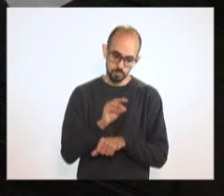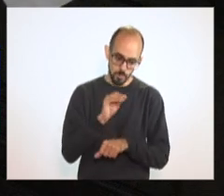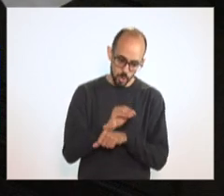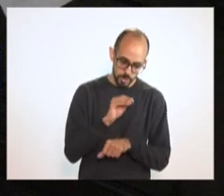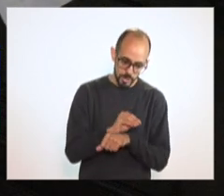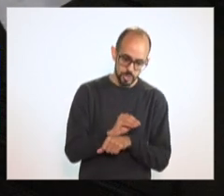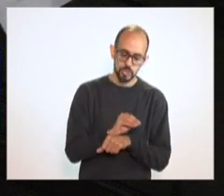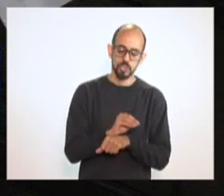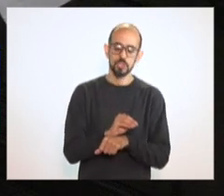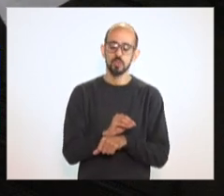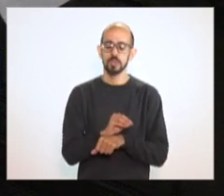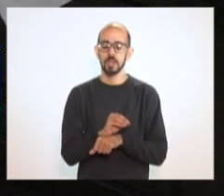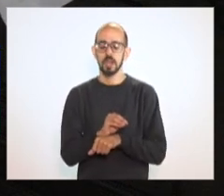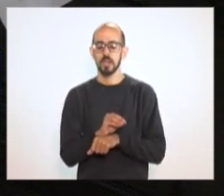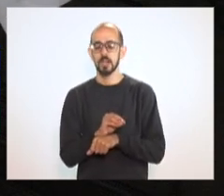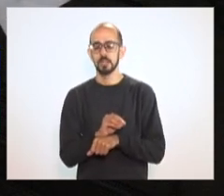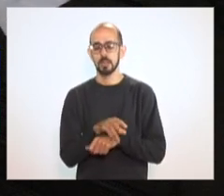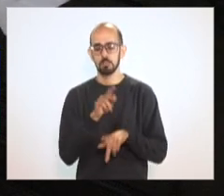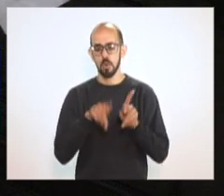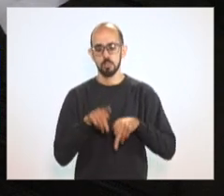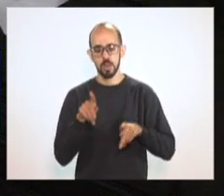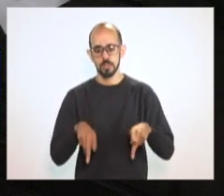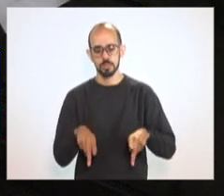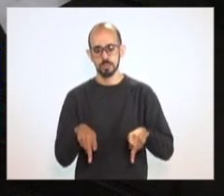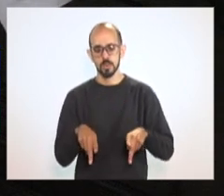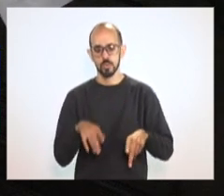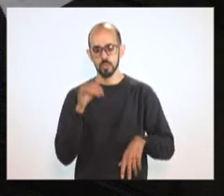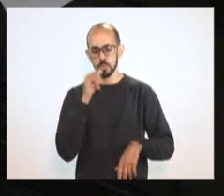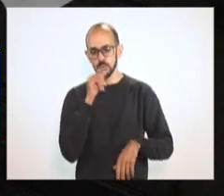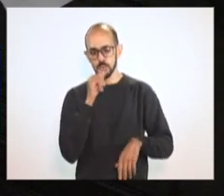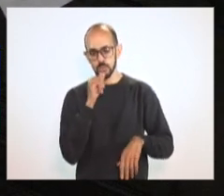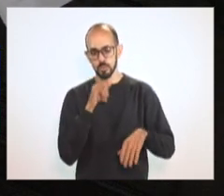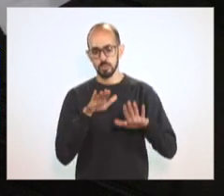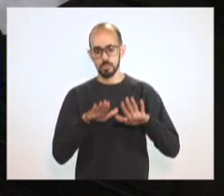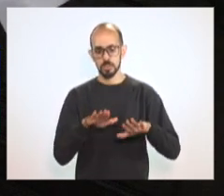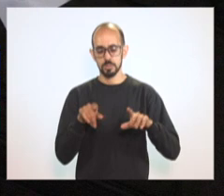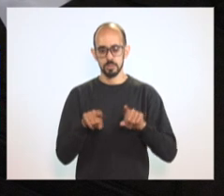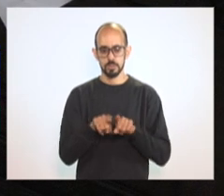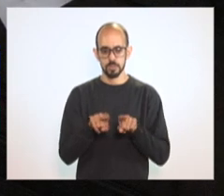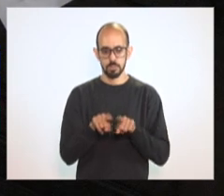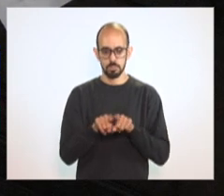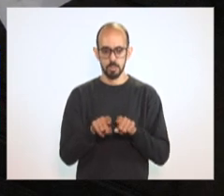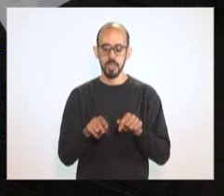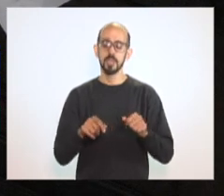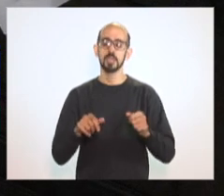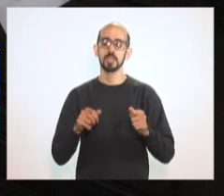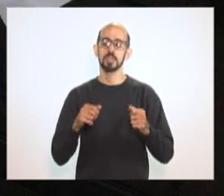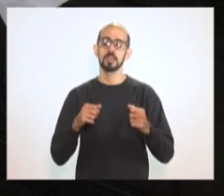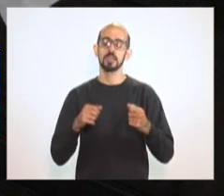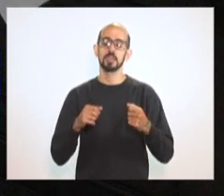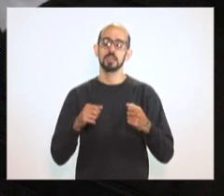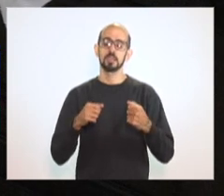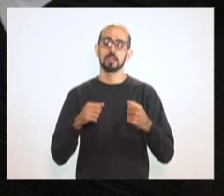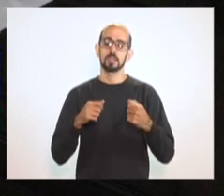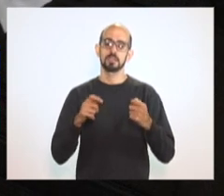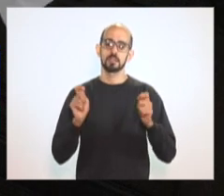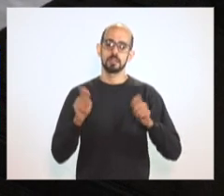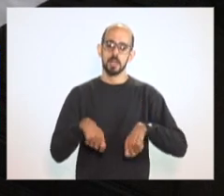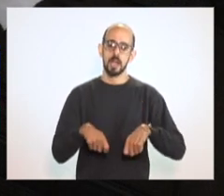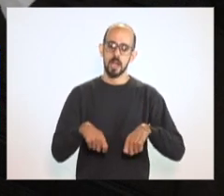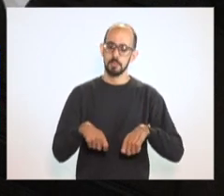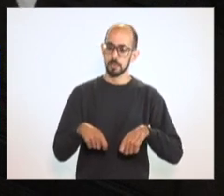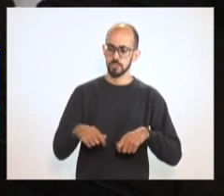senhora presidenta ela pode e deve defender o povo fluminense sem que seja alvo de